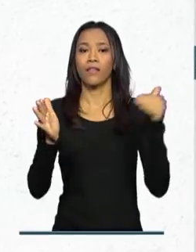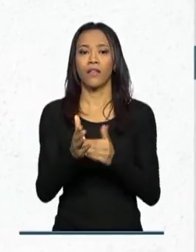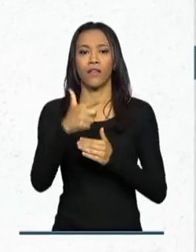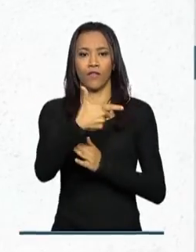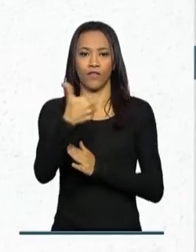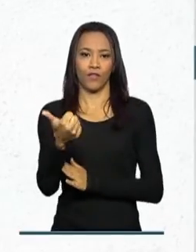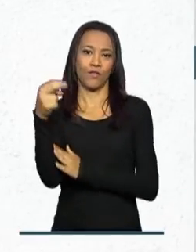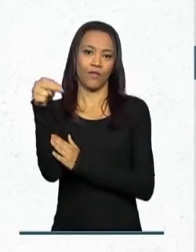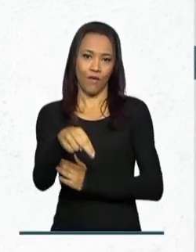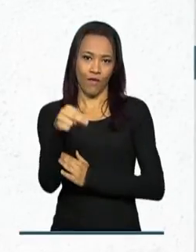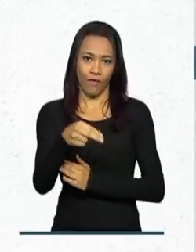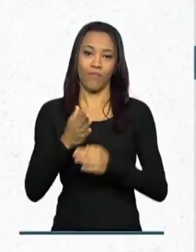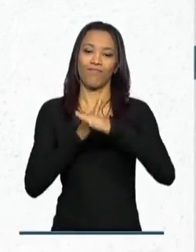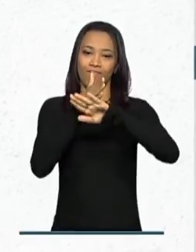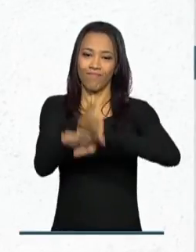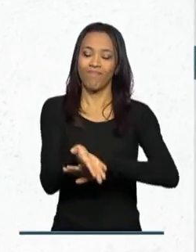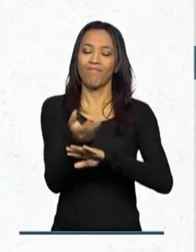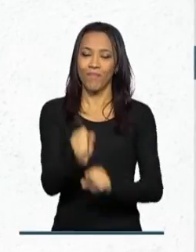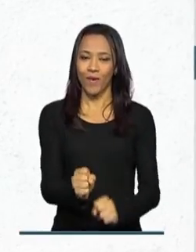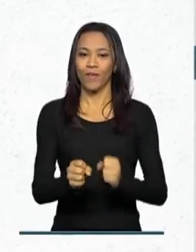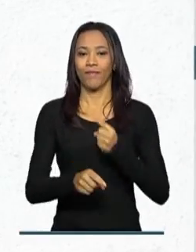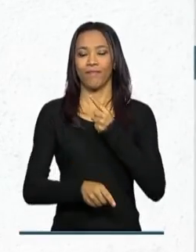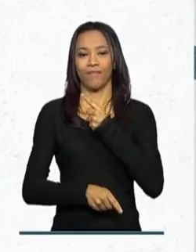21 de novembro no endereço